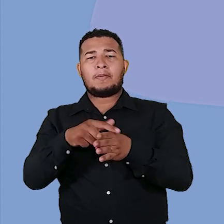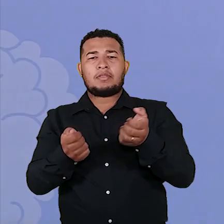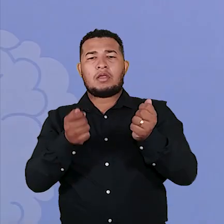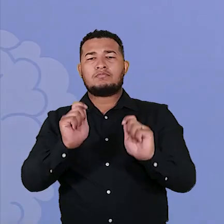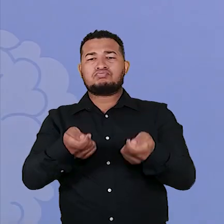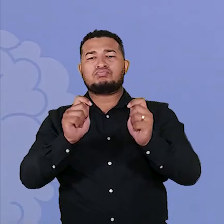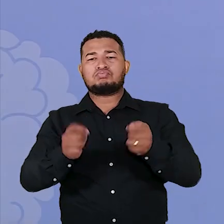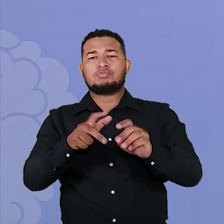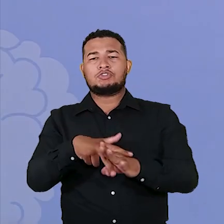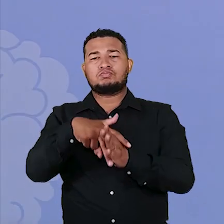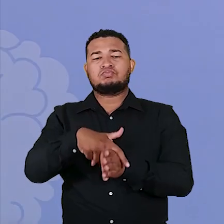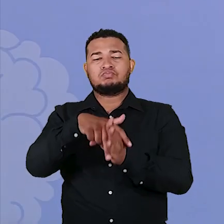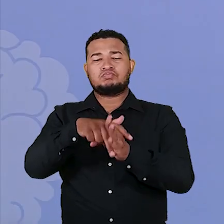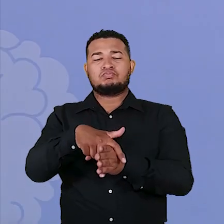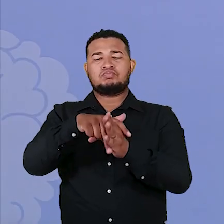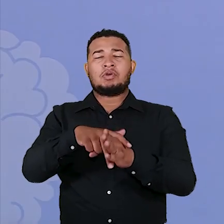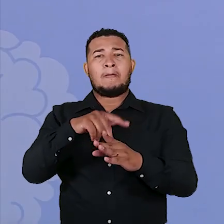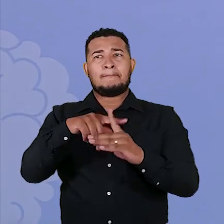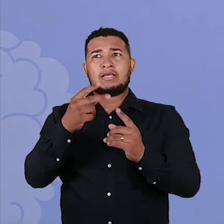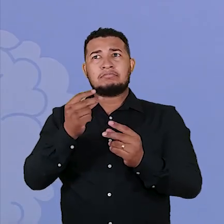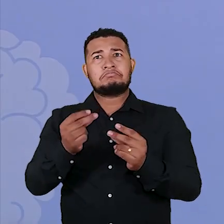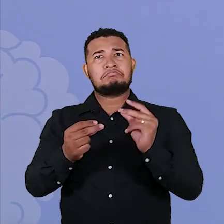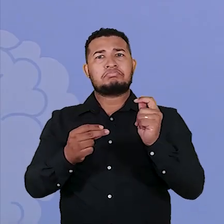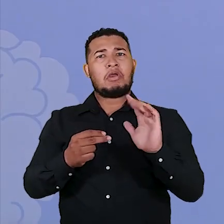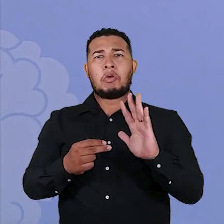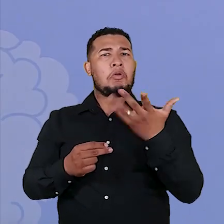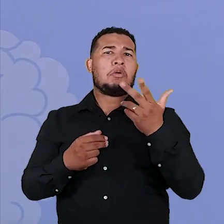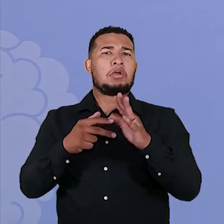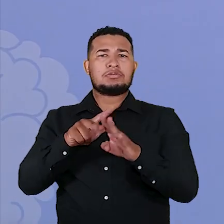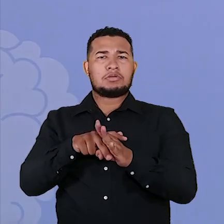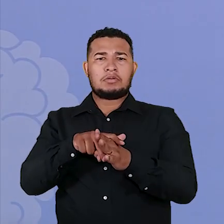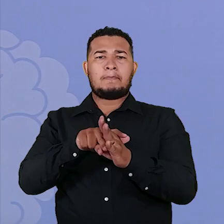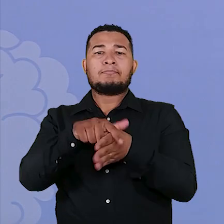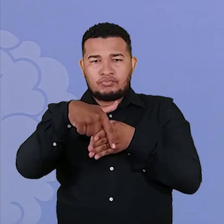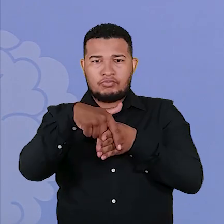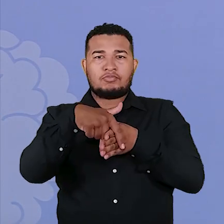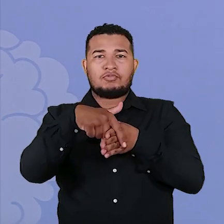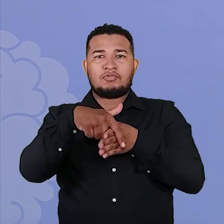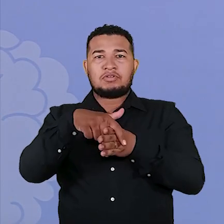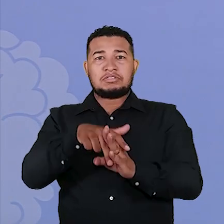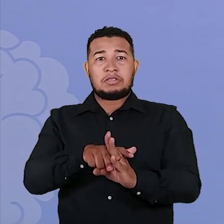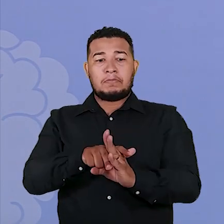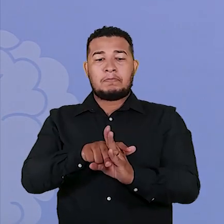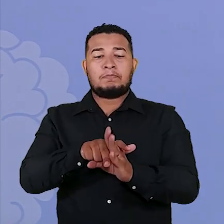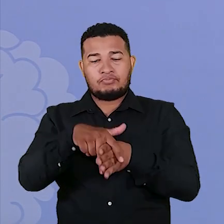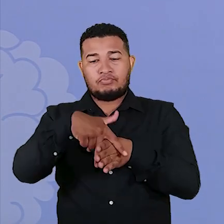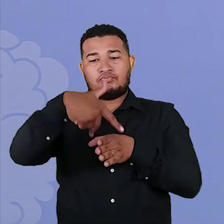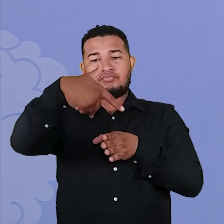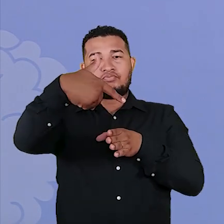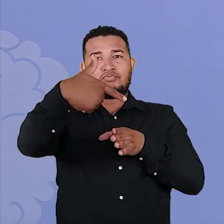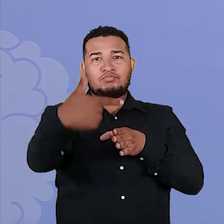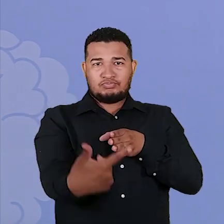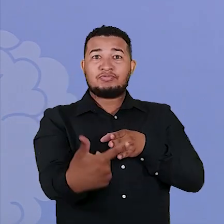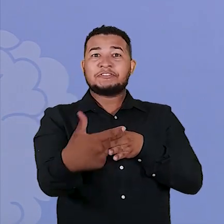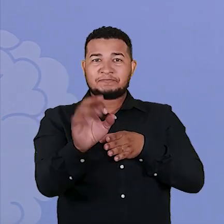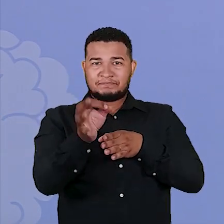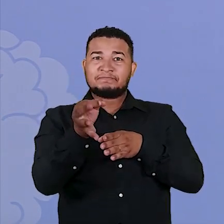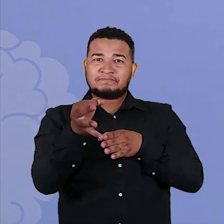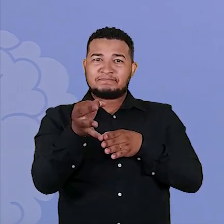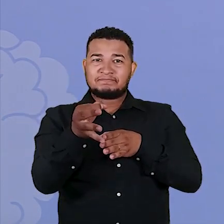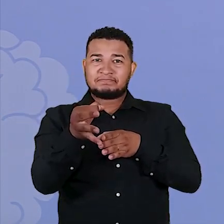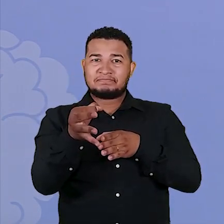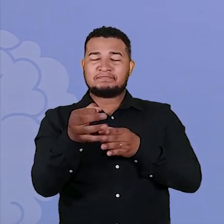cavalo tá lá o cavaleiro em cima dele somos velocidade mas o cavalo se assusta com alguma coisa e ele para verde